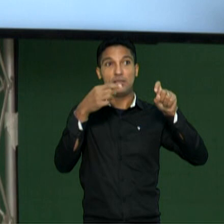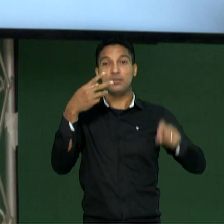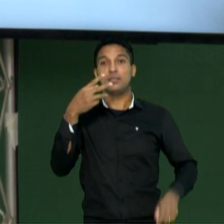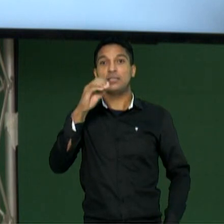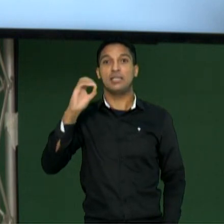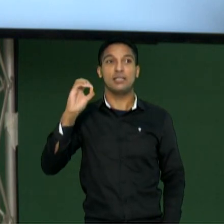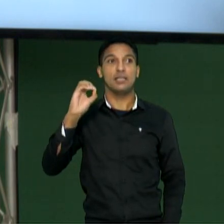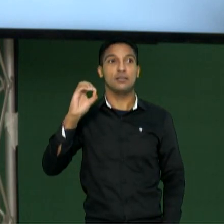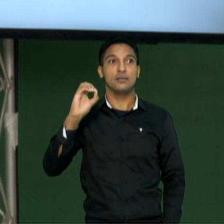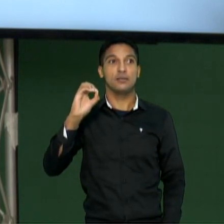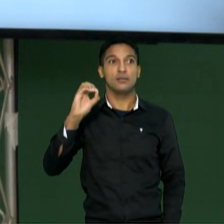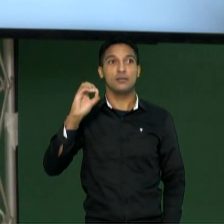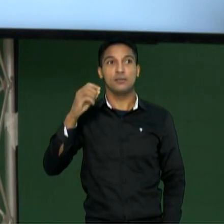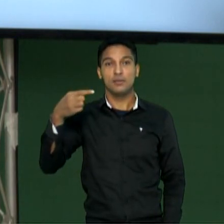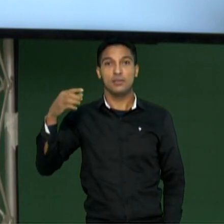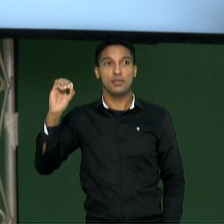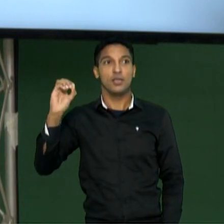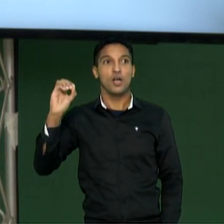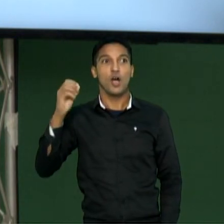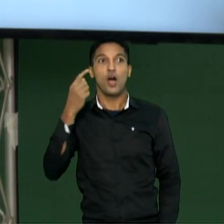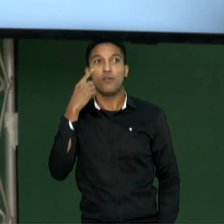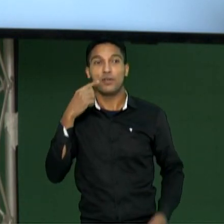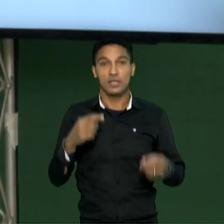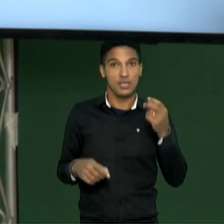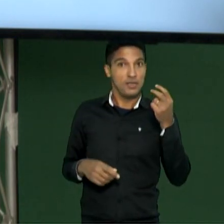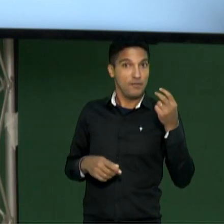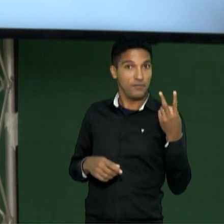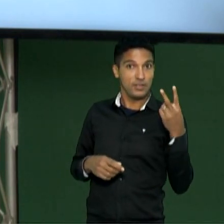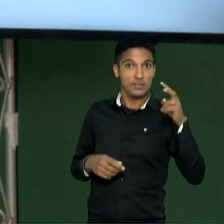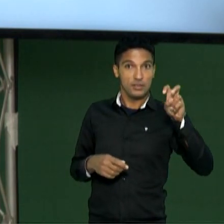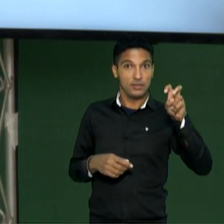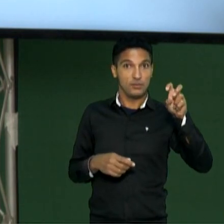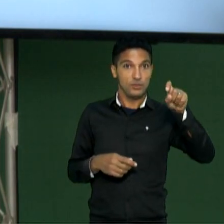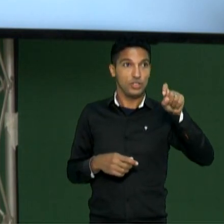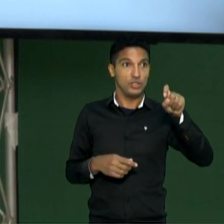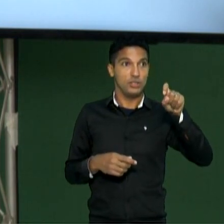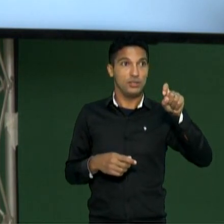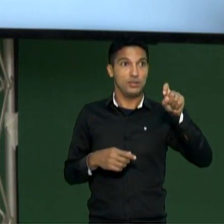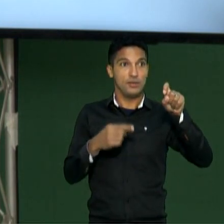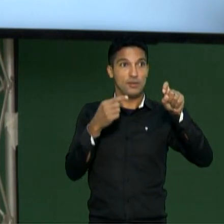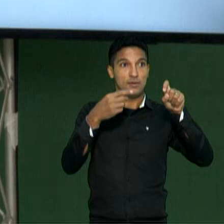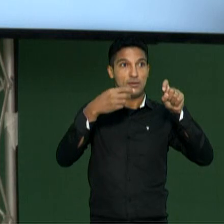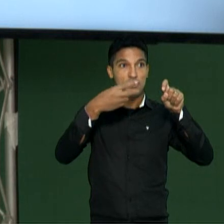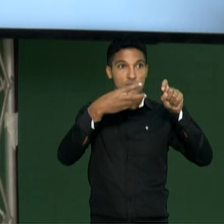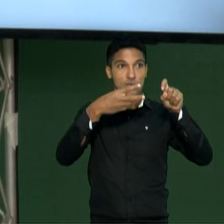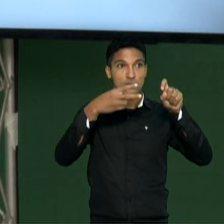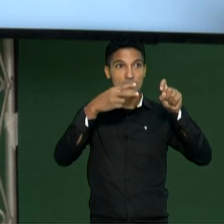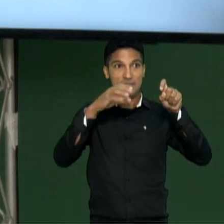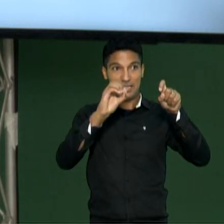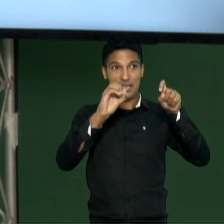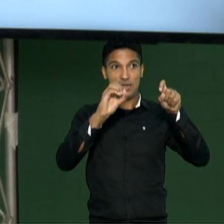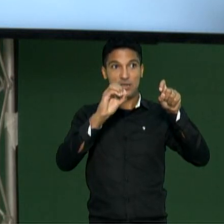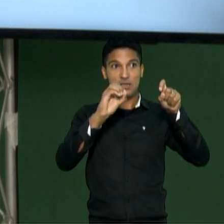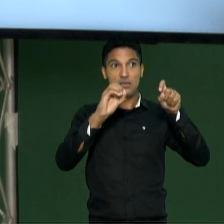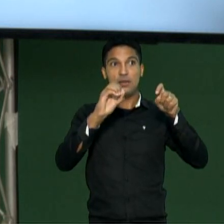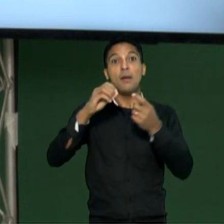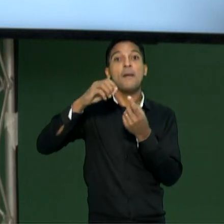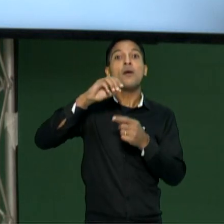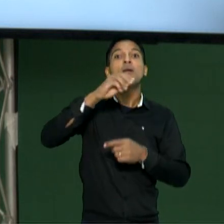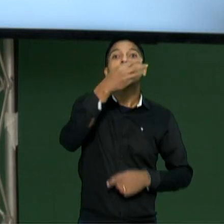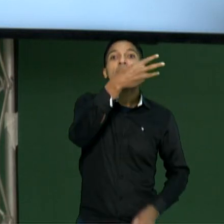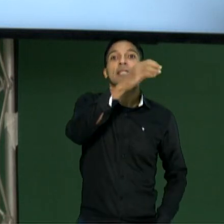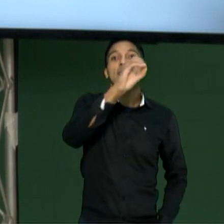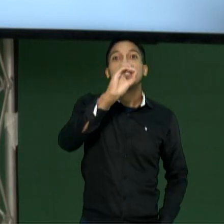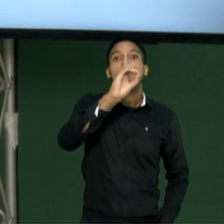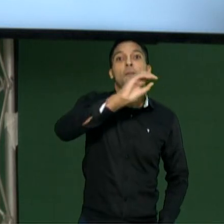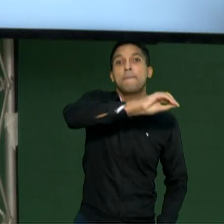está negativo, para o outro lado vai positivo, né? Fica 0 mais 300. 0 mais 300 é 300, fica 25x